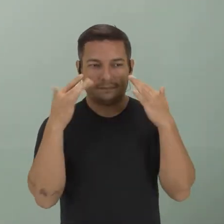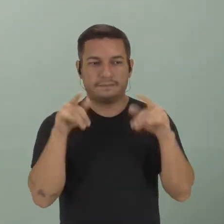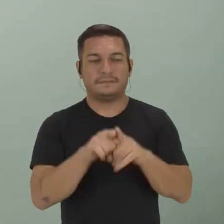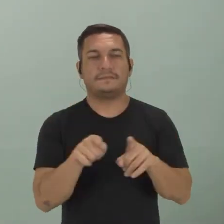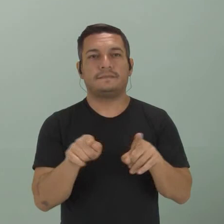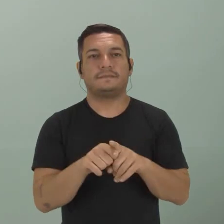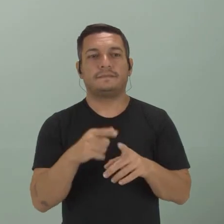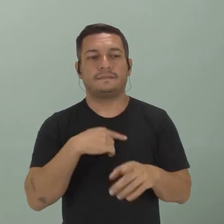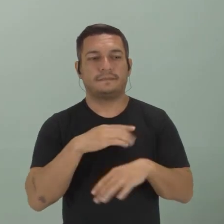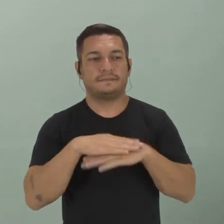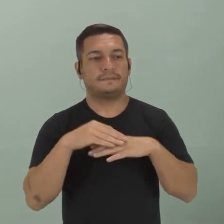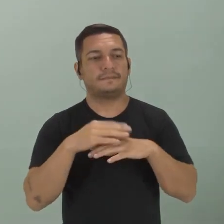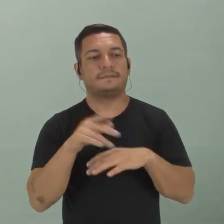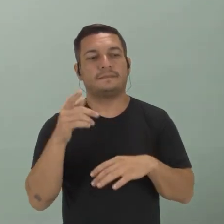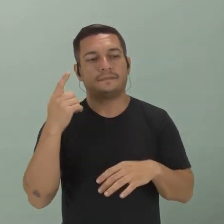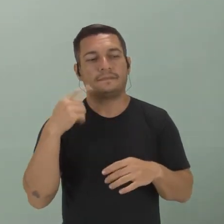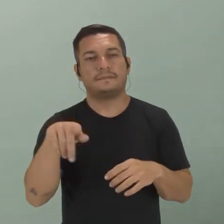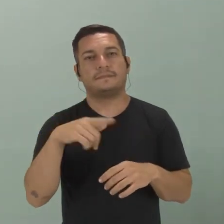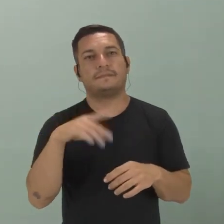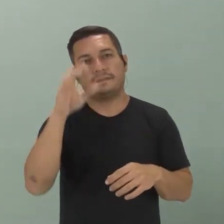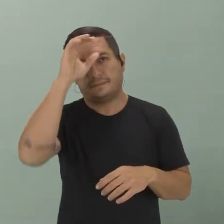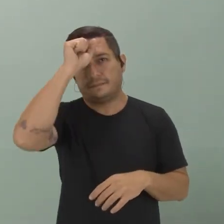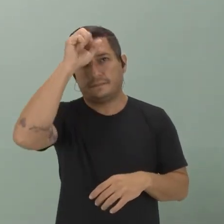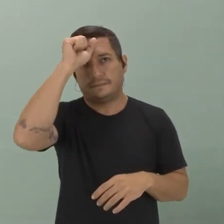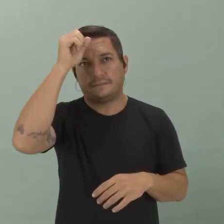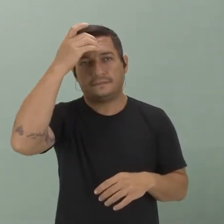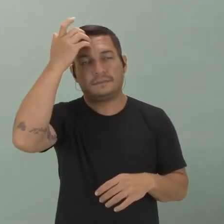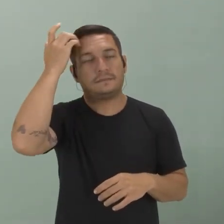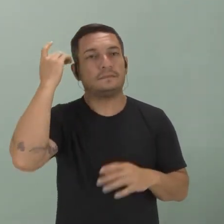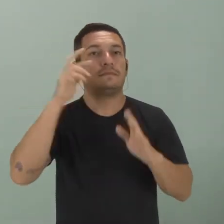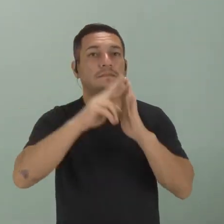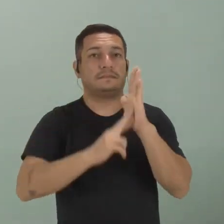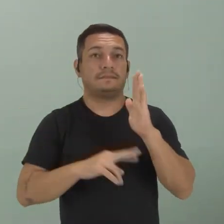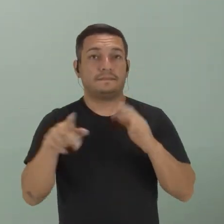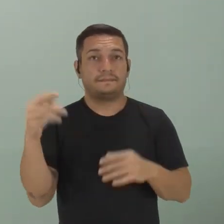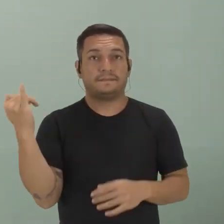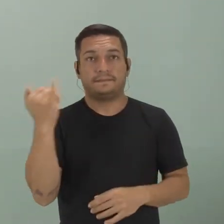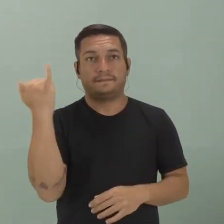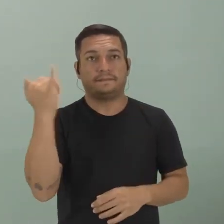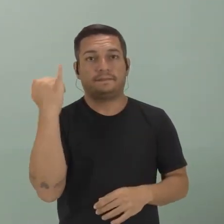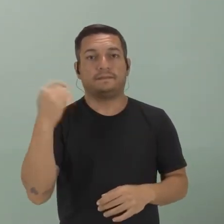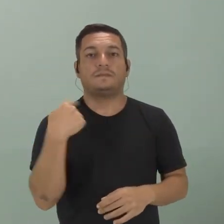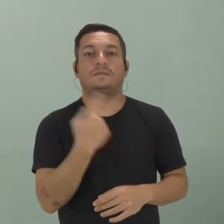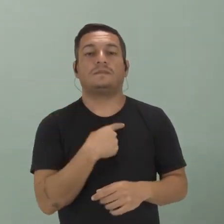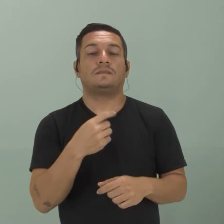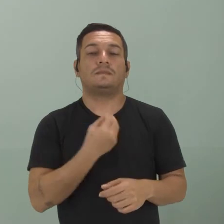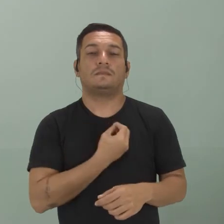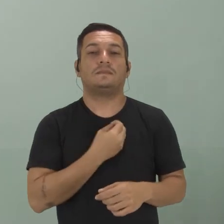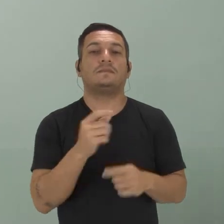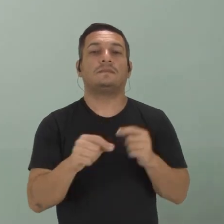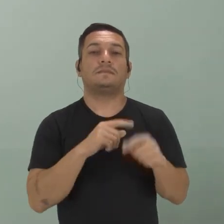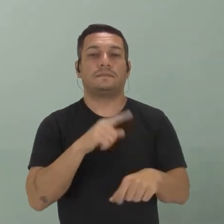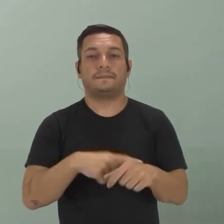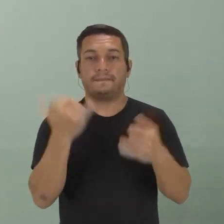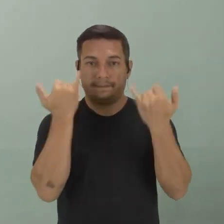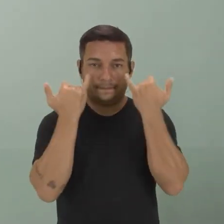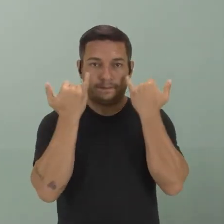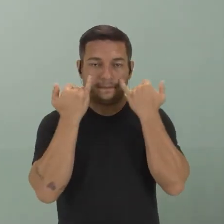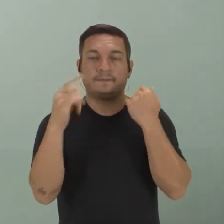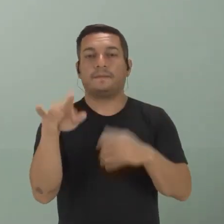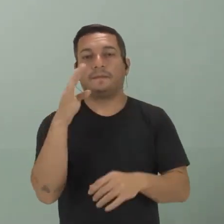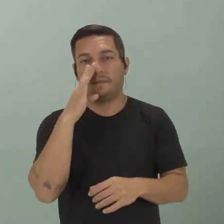obrigada pela atenção, pelo carinho, espero que vocês tenham aprendido. E regras são muito importantes. Nós vivemos na era